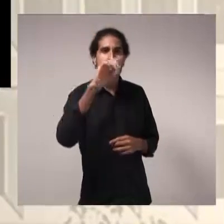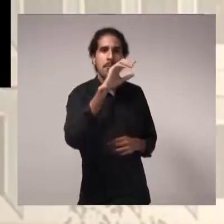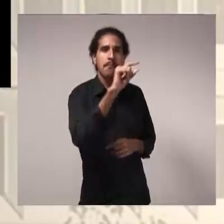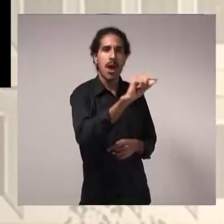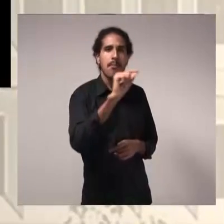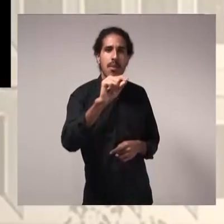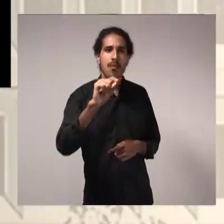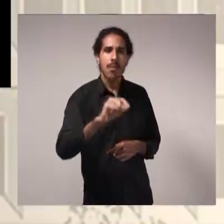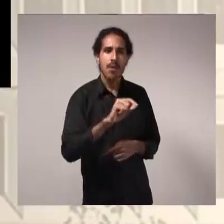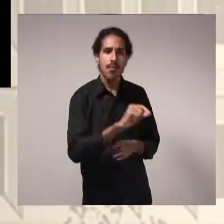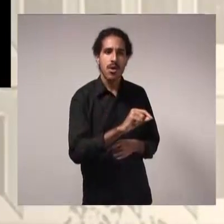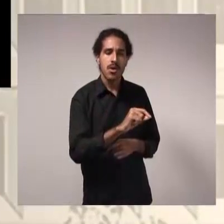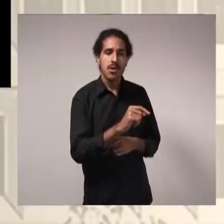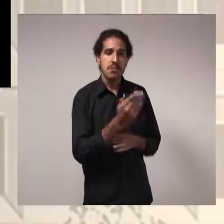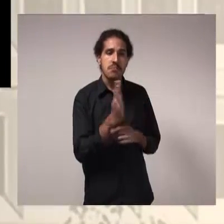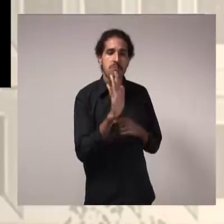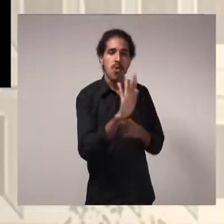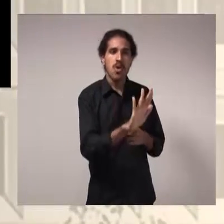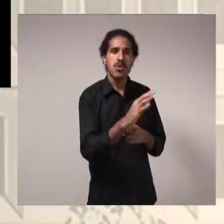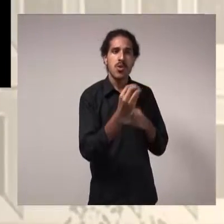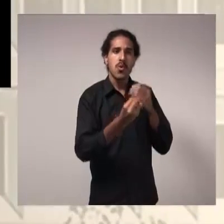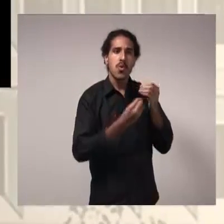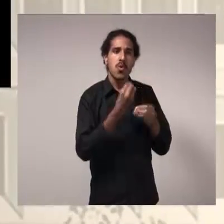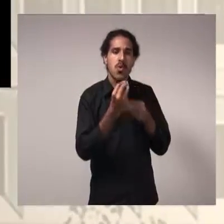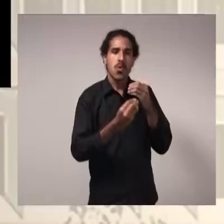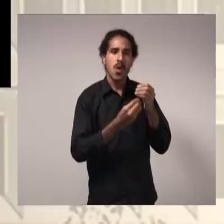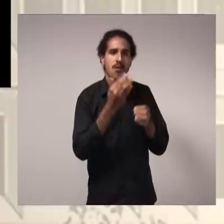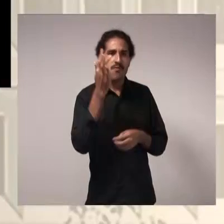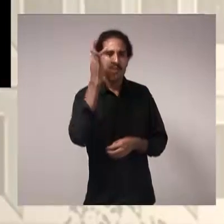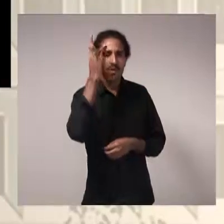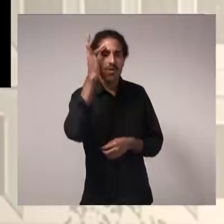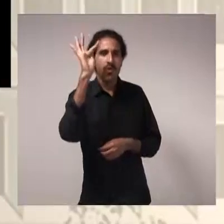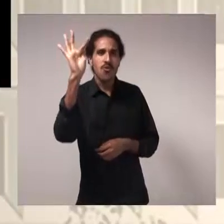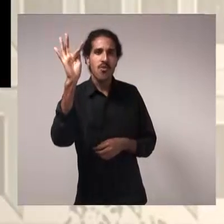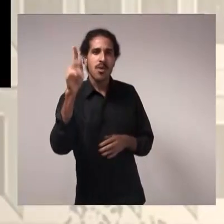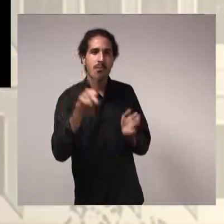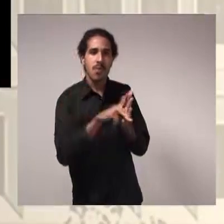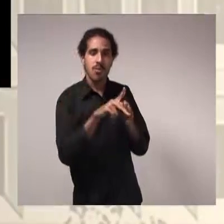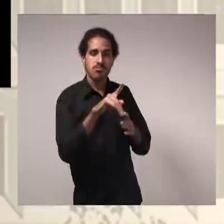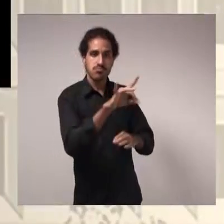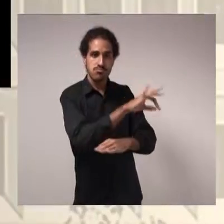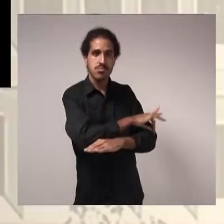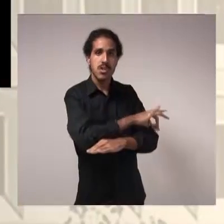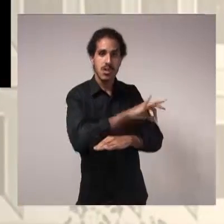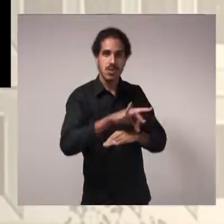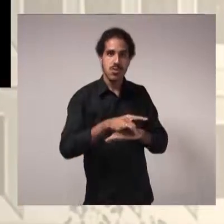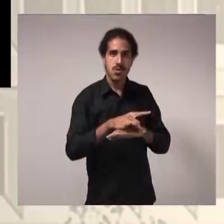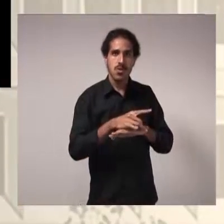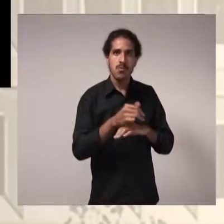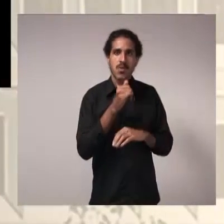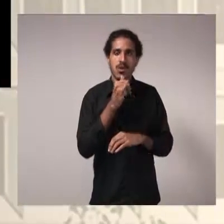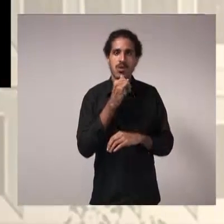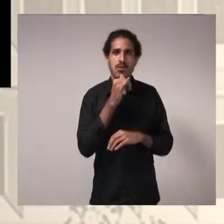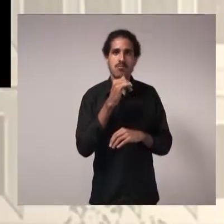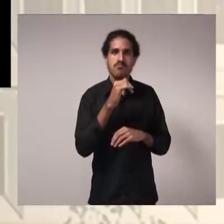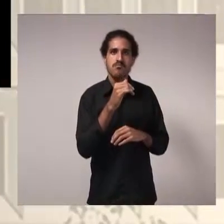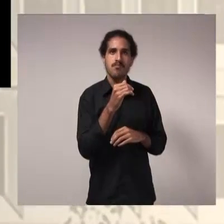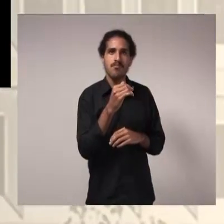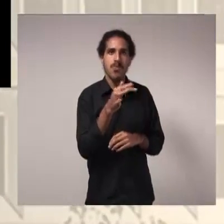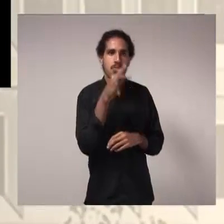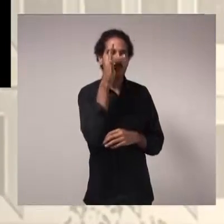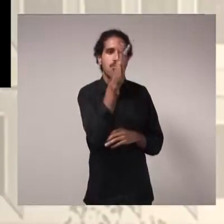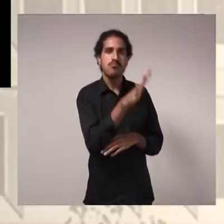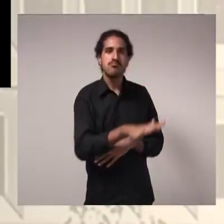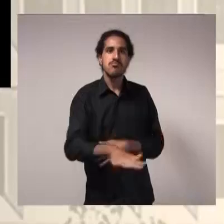você quer na filosofia de projeto. Um exemplo é esse jardim japonês, no qual você tem